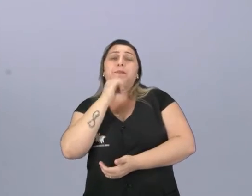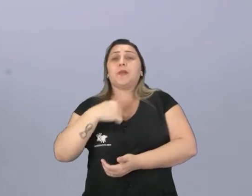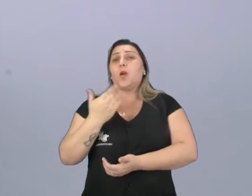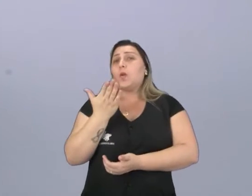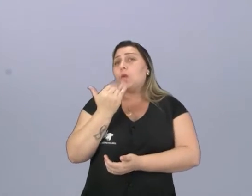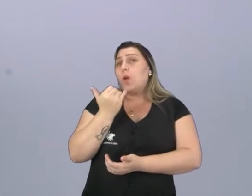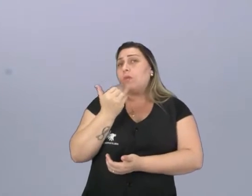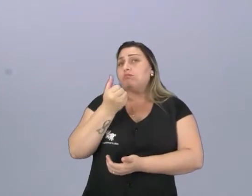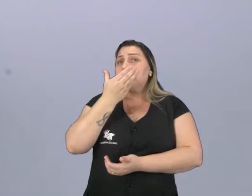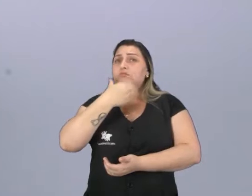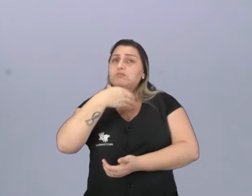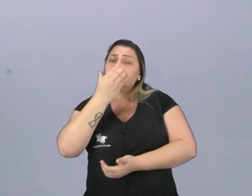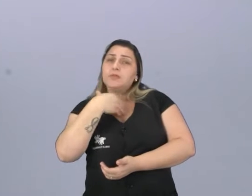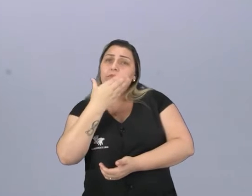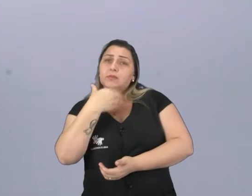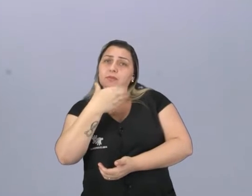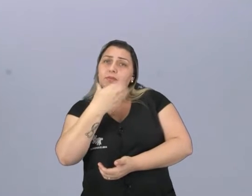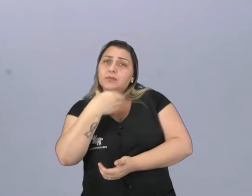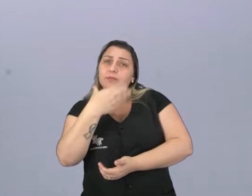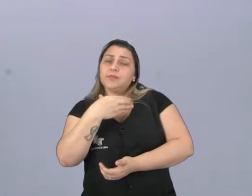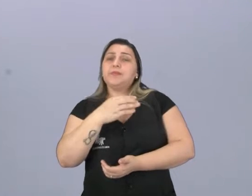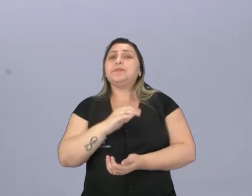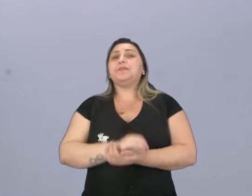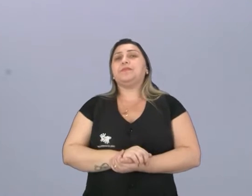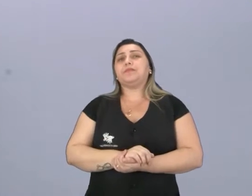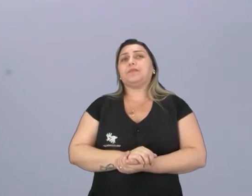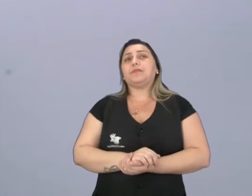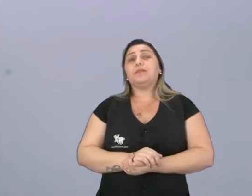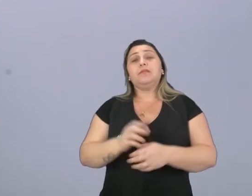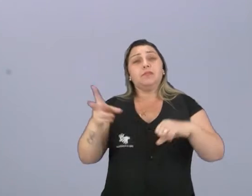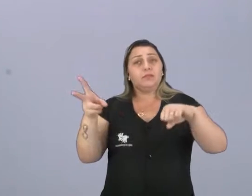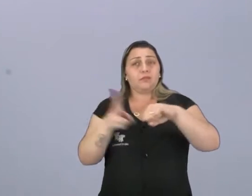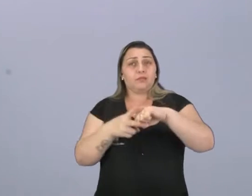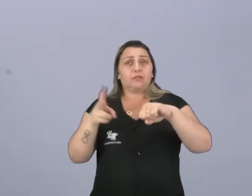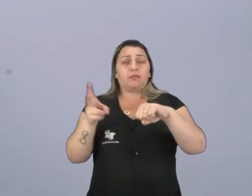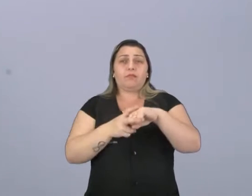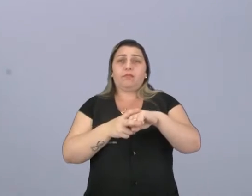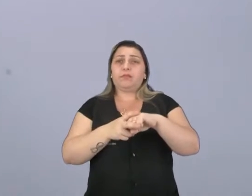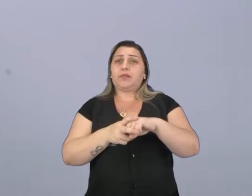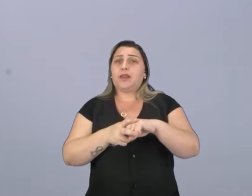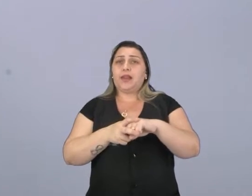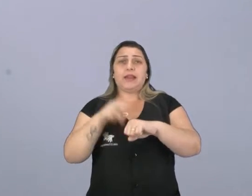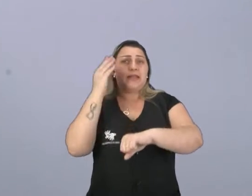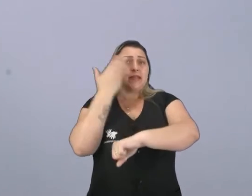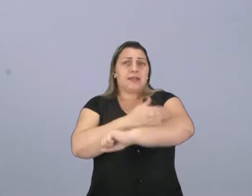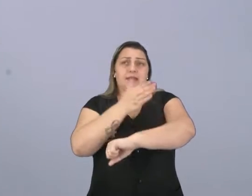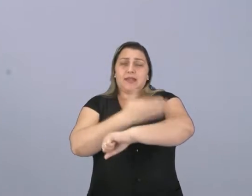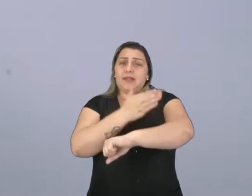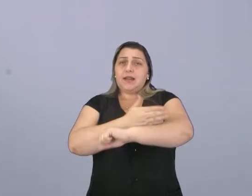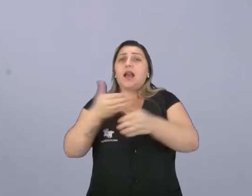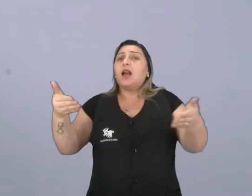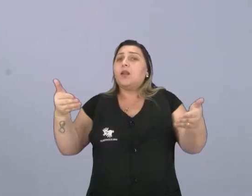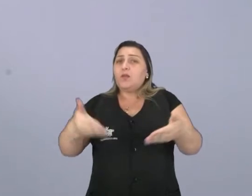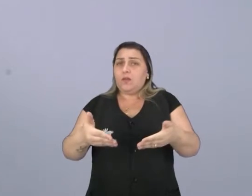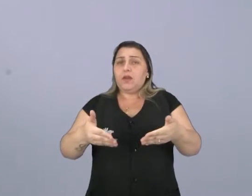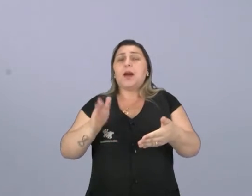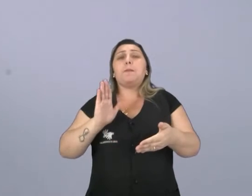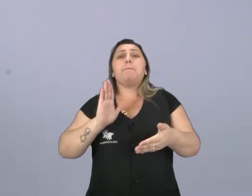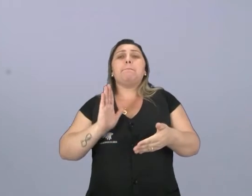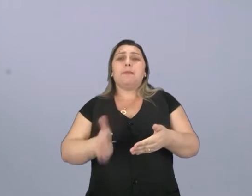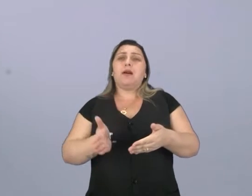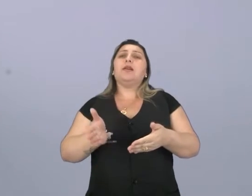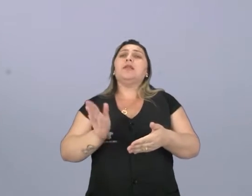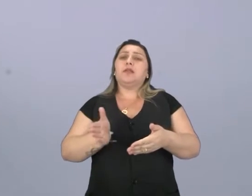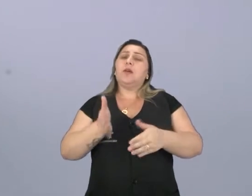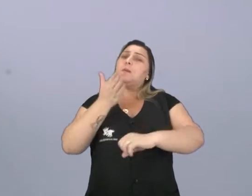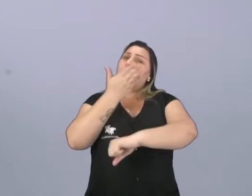como maçã. Comer, eu como. Essa forma verbal não indica que eu estou praticando essa ação agora, mas ela